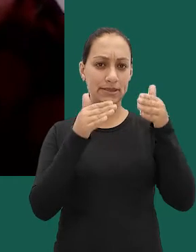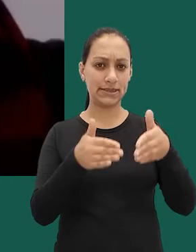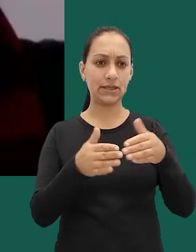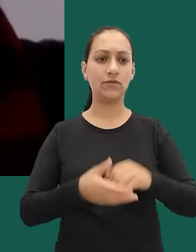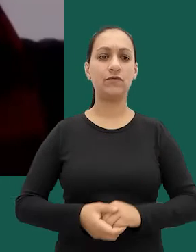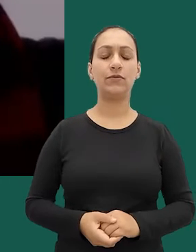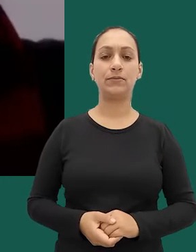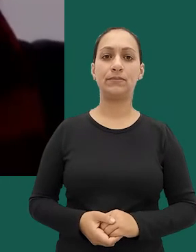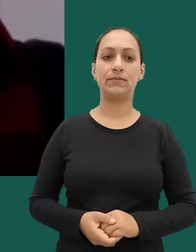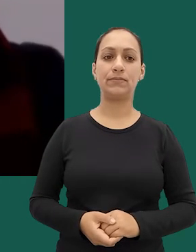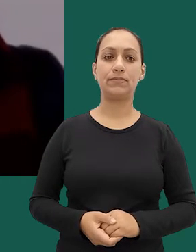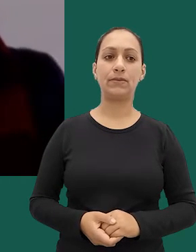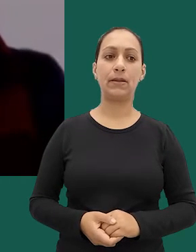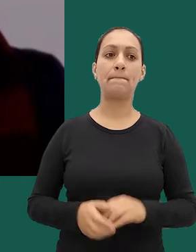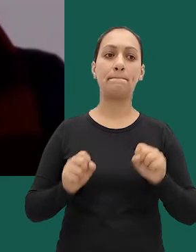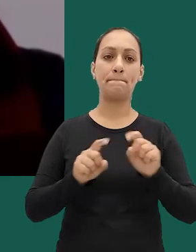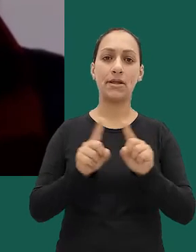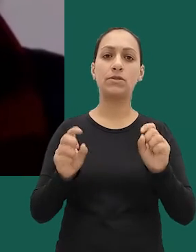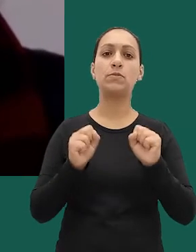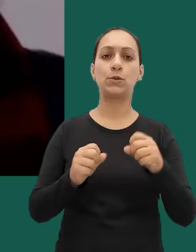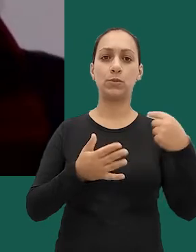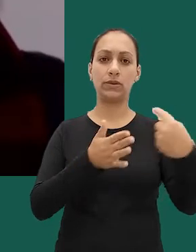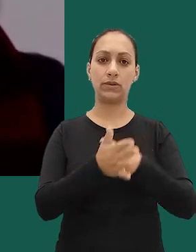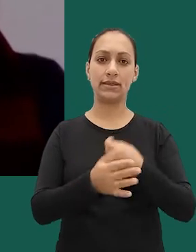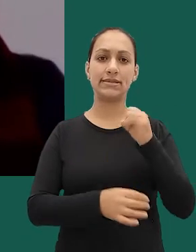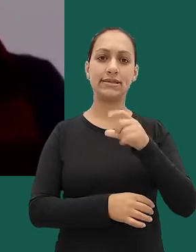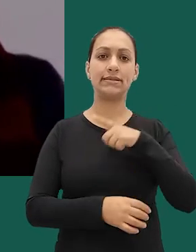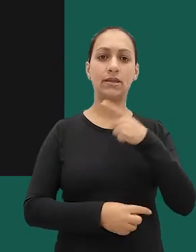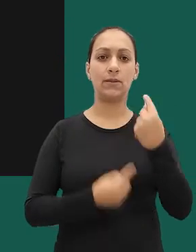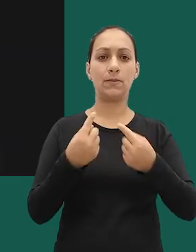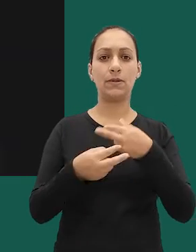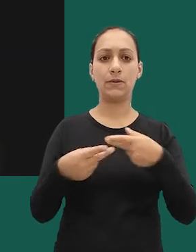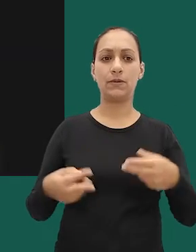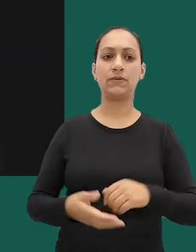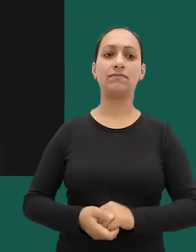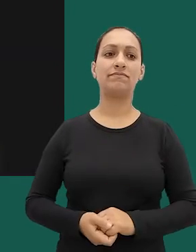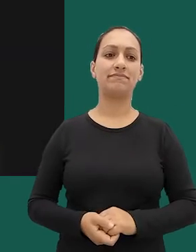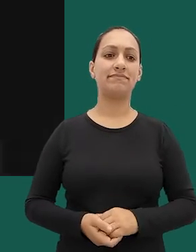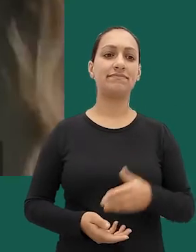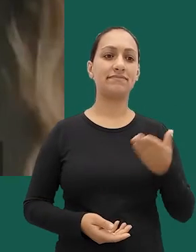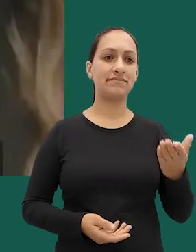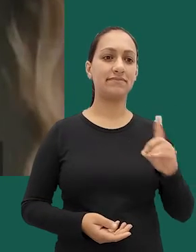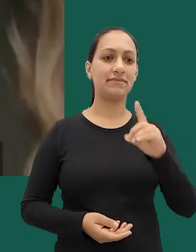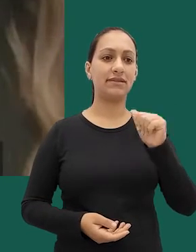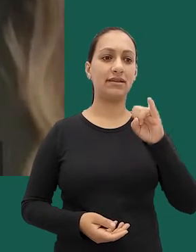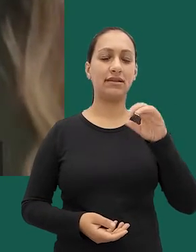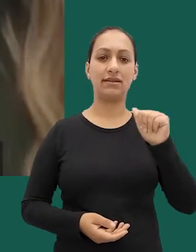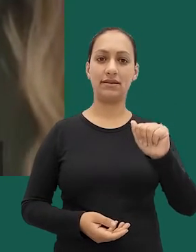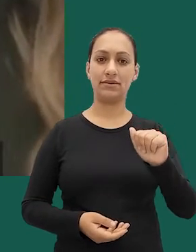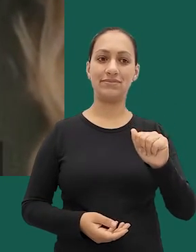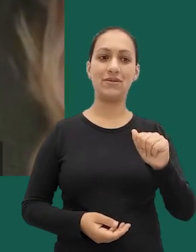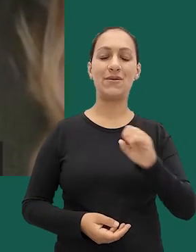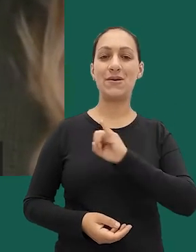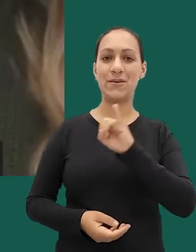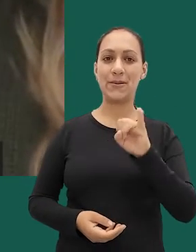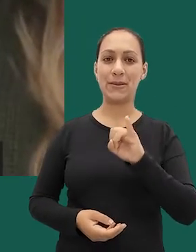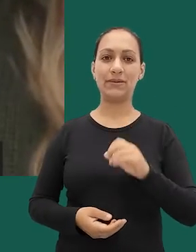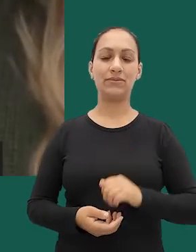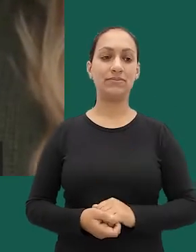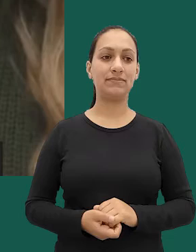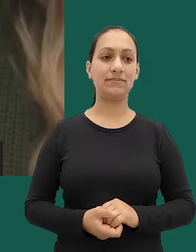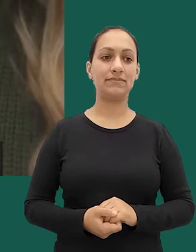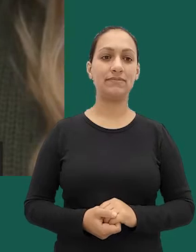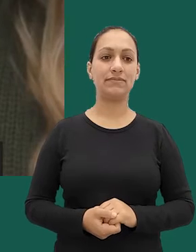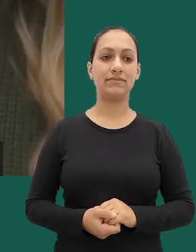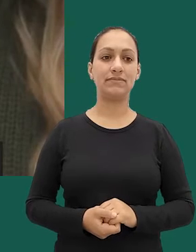mas podem perguntar se tiver alguma coisa. Oi, Daia. Oi.